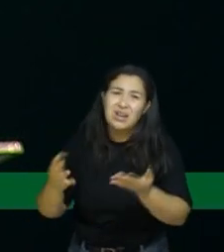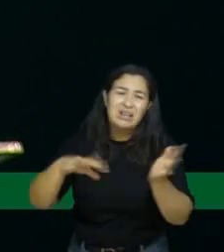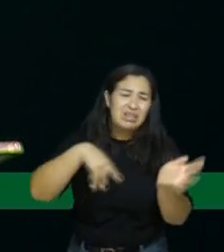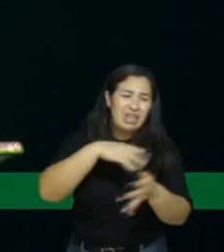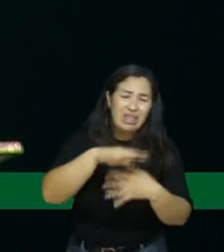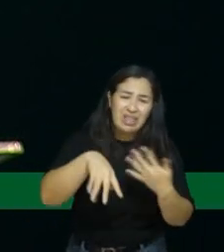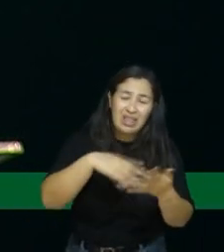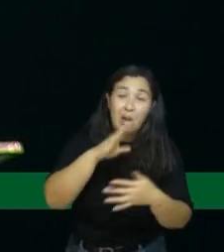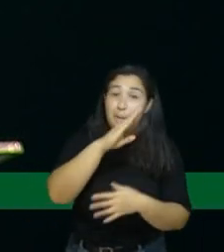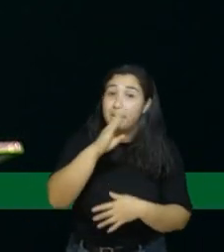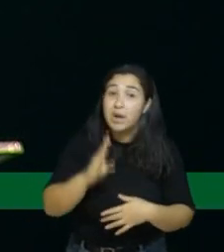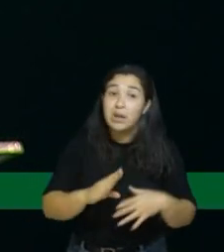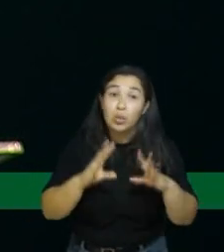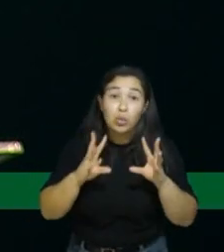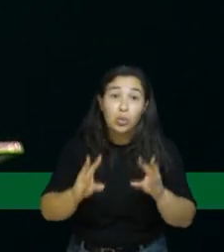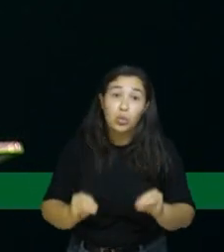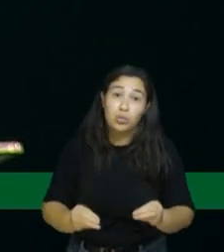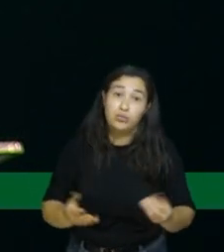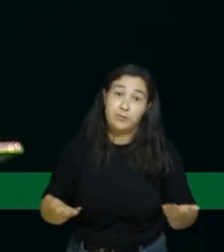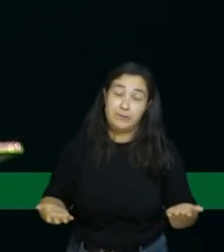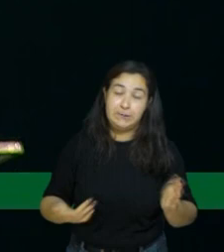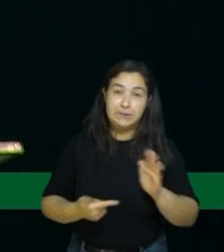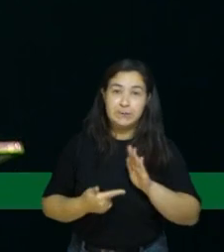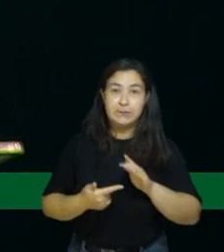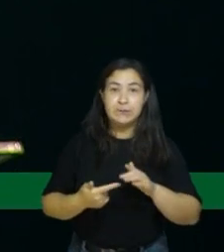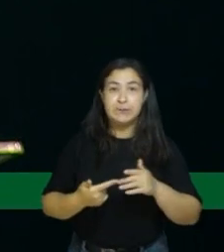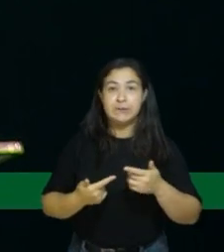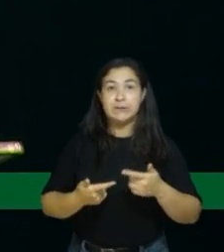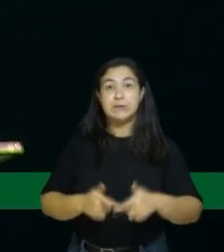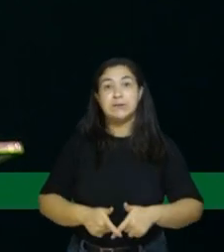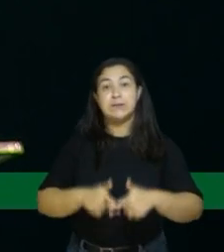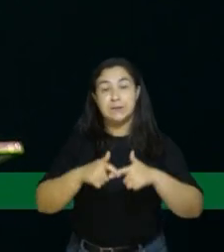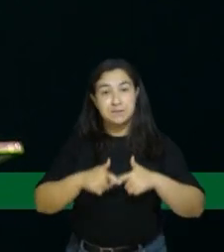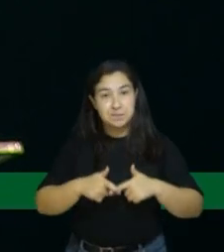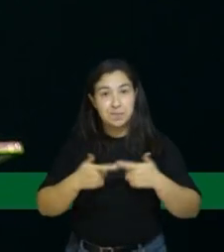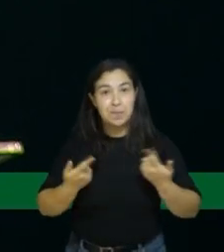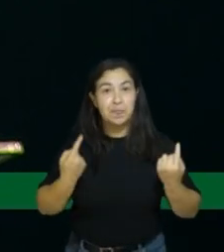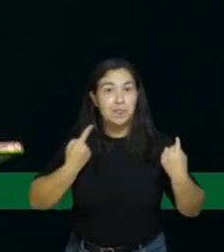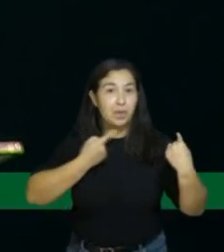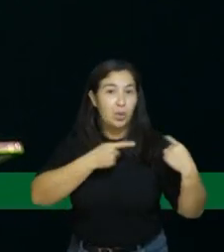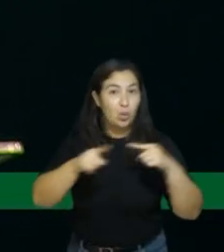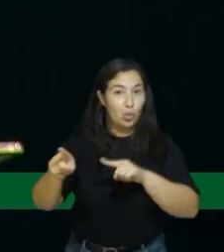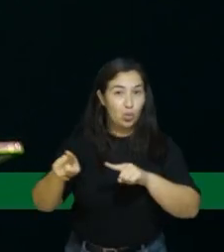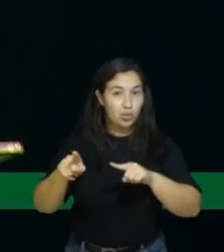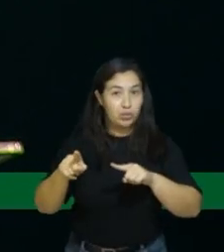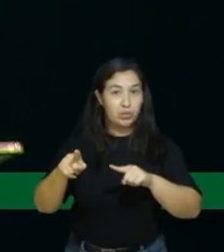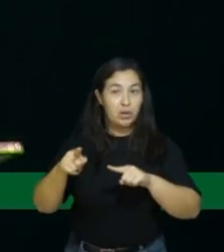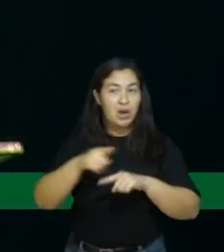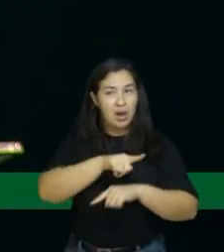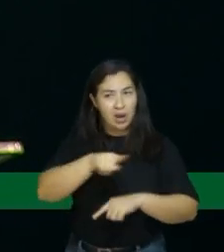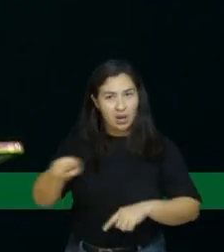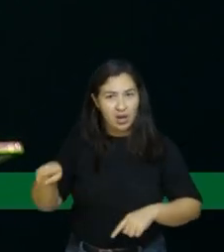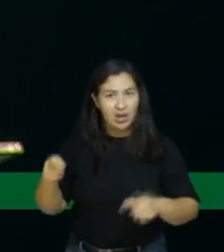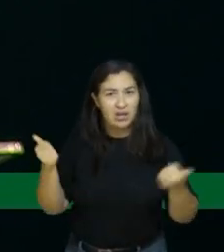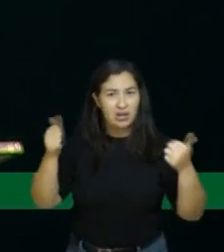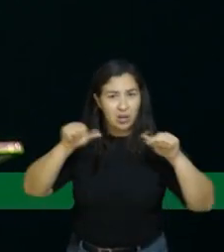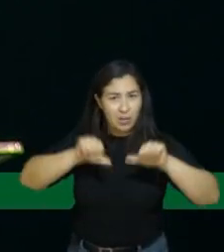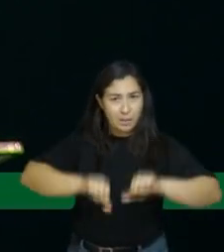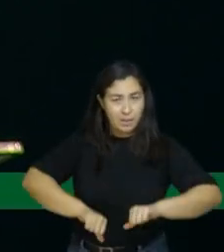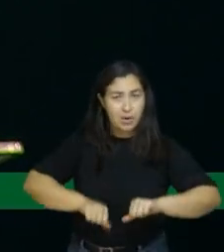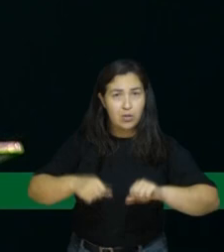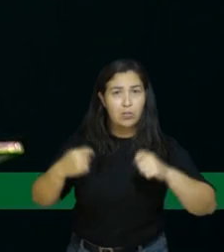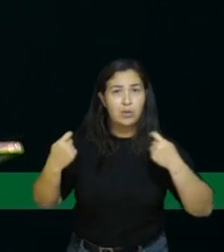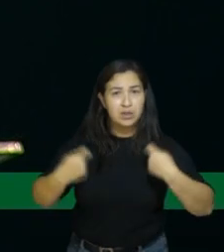né por isso nós temos que combater né o mal combater o mal com leis